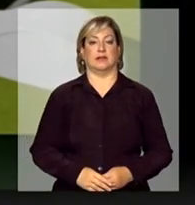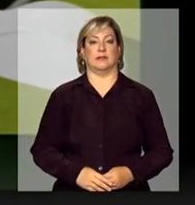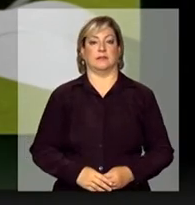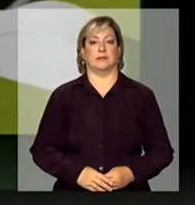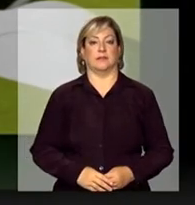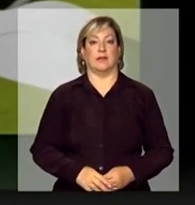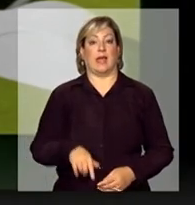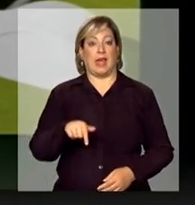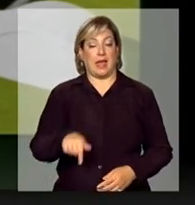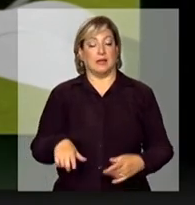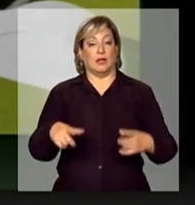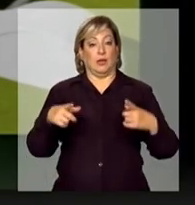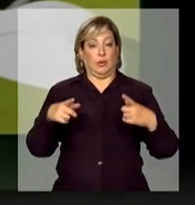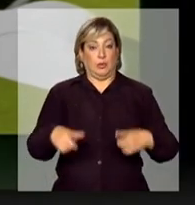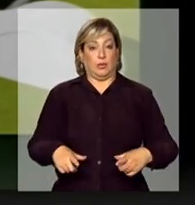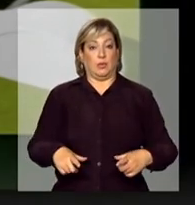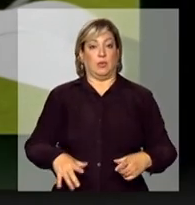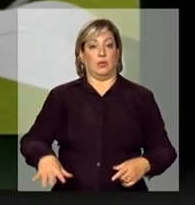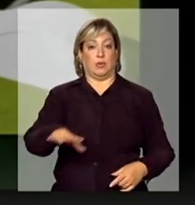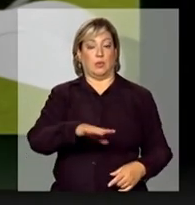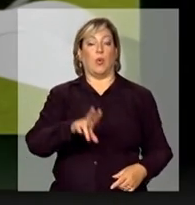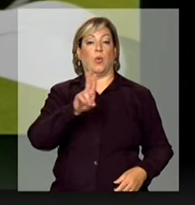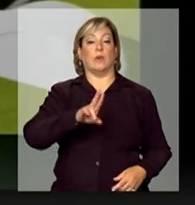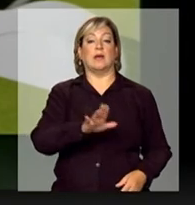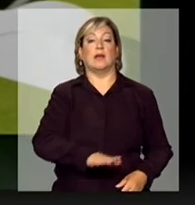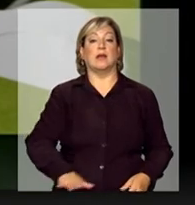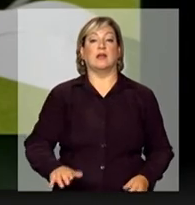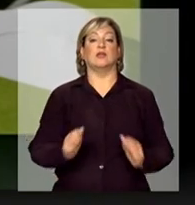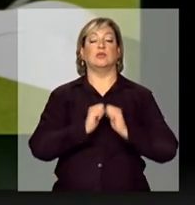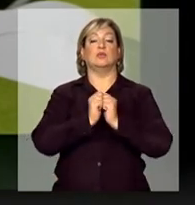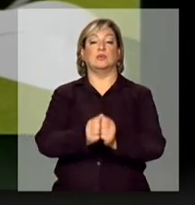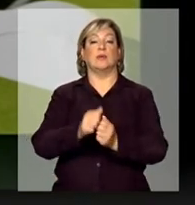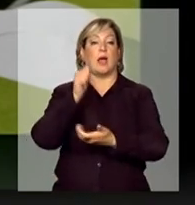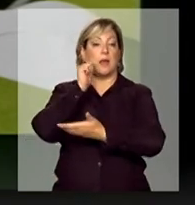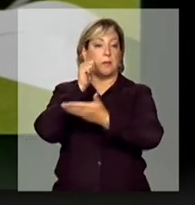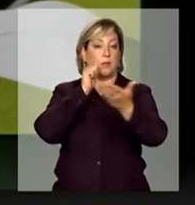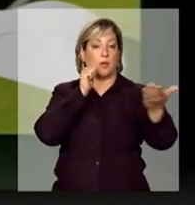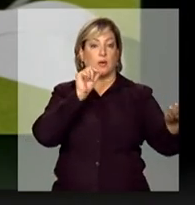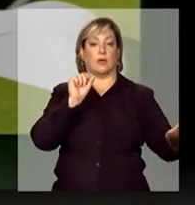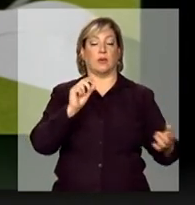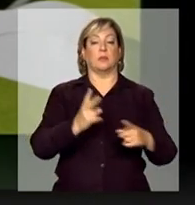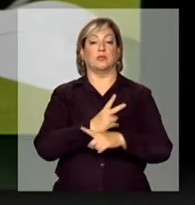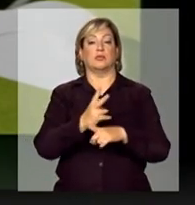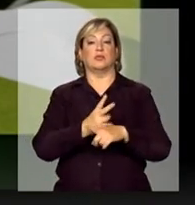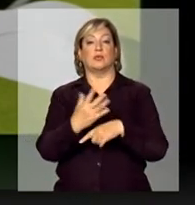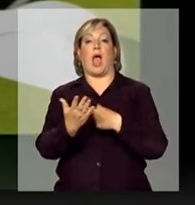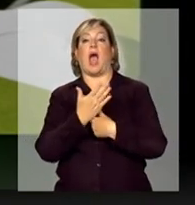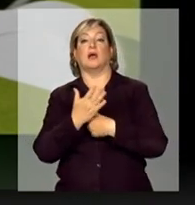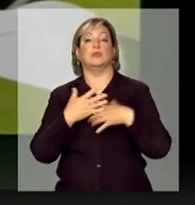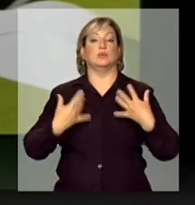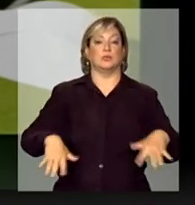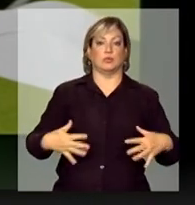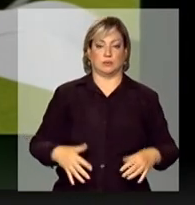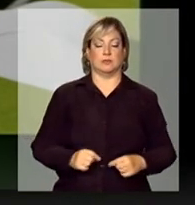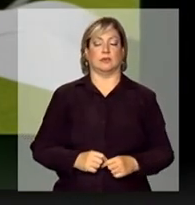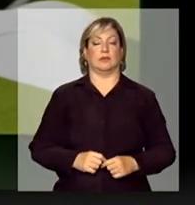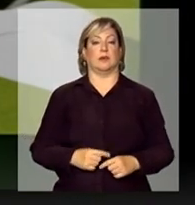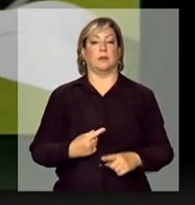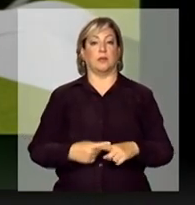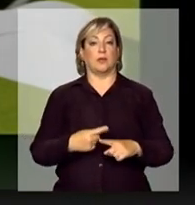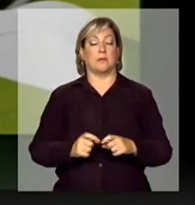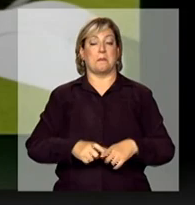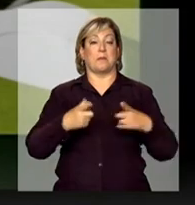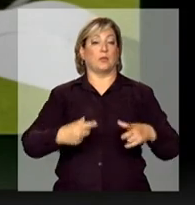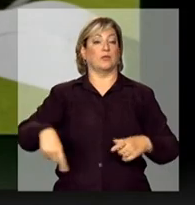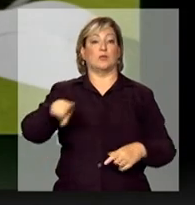este espaço será para uso das crianças que acompanham as mulheres que buscam atendimento já que a